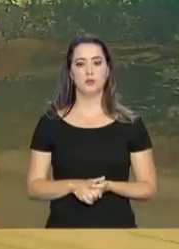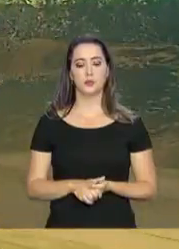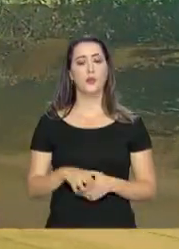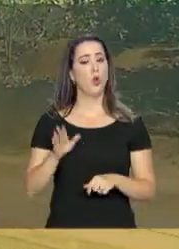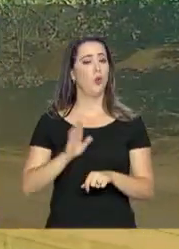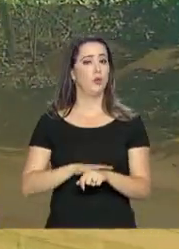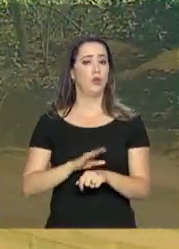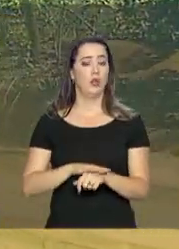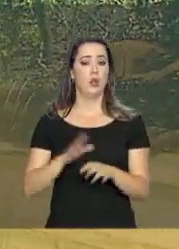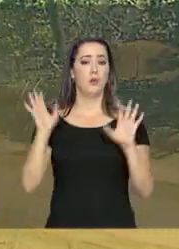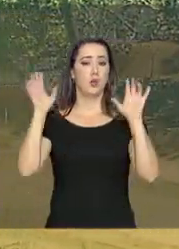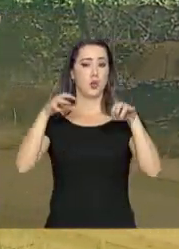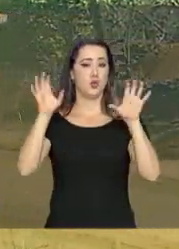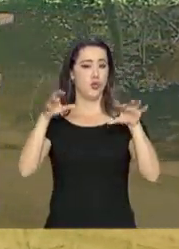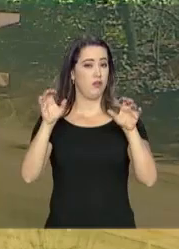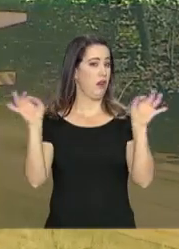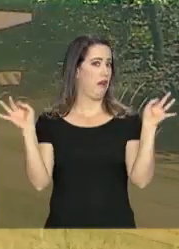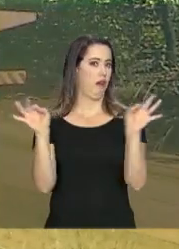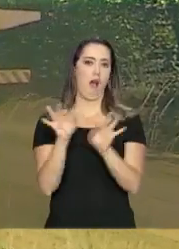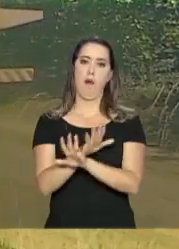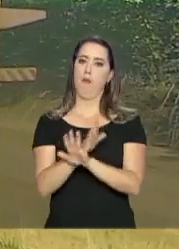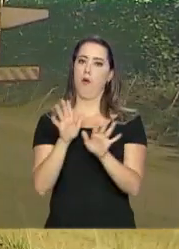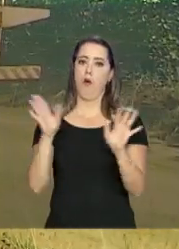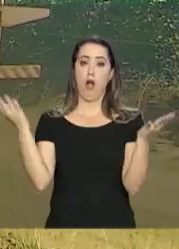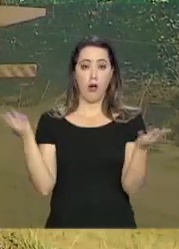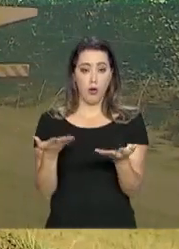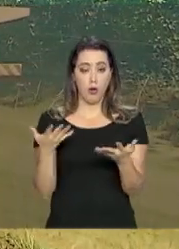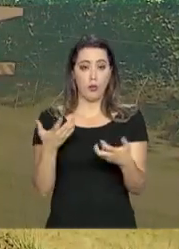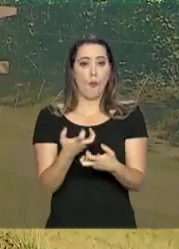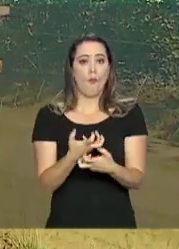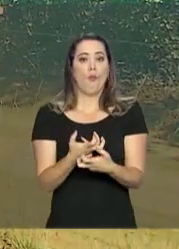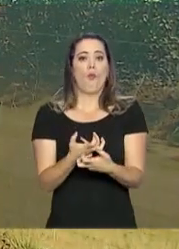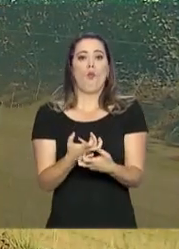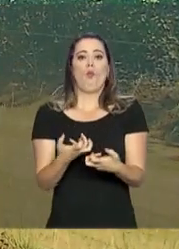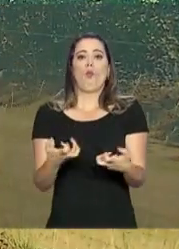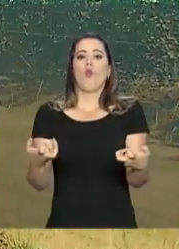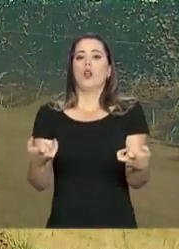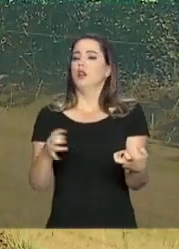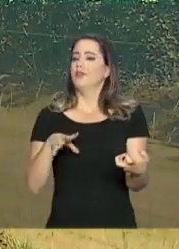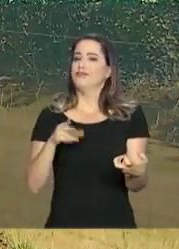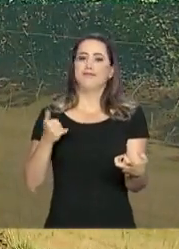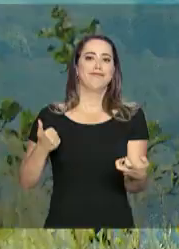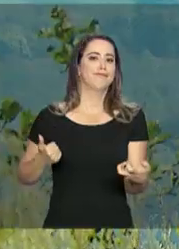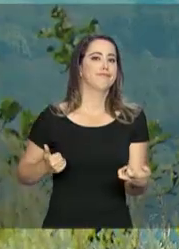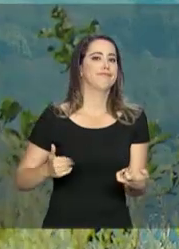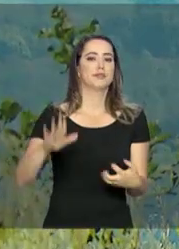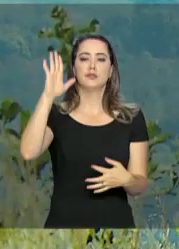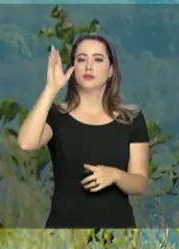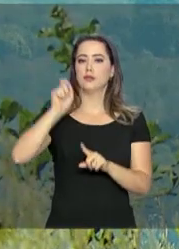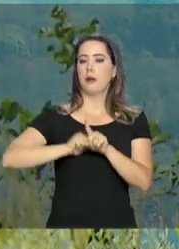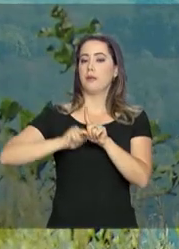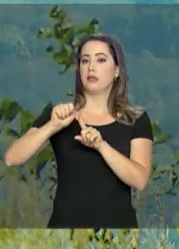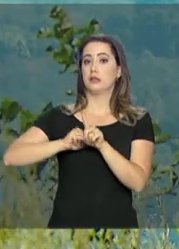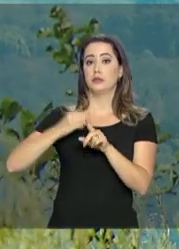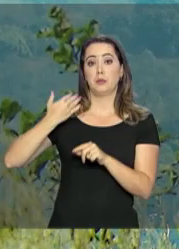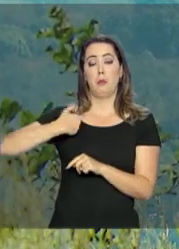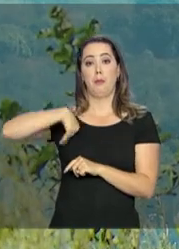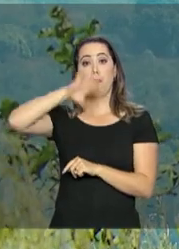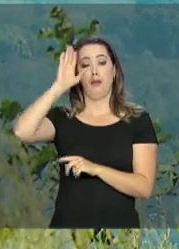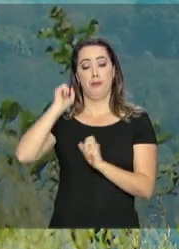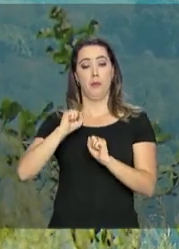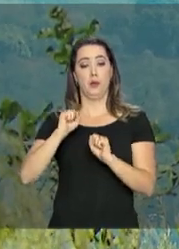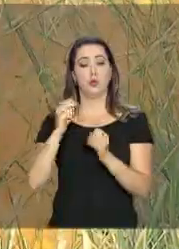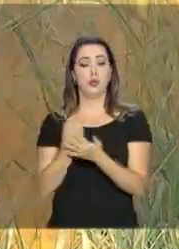O período de chuva passou. Agora a seca predomina no Cerrado brasileiro nos próximos meses, o que aumenta os riscos